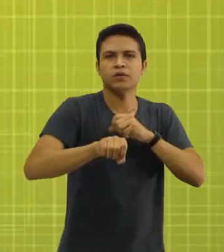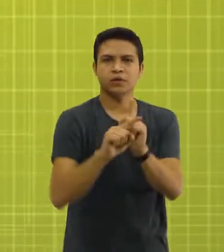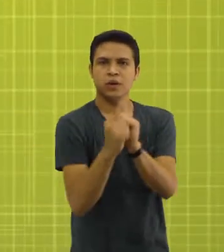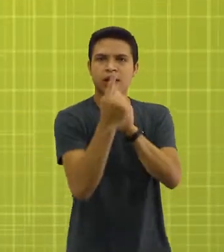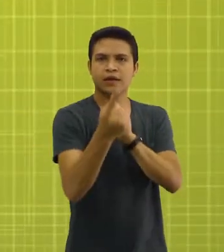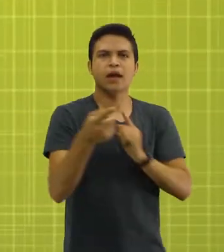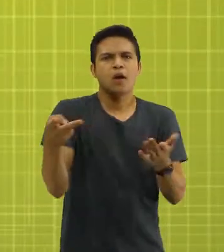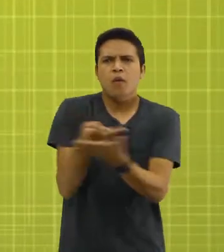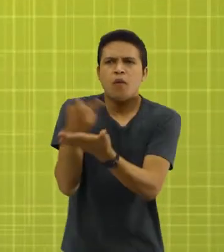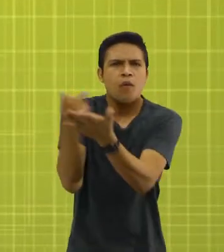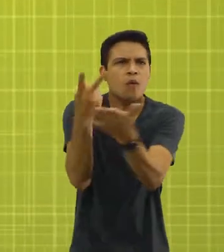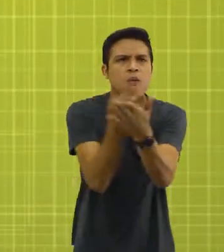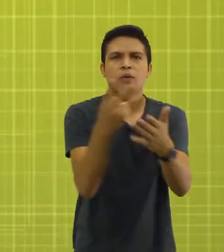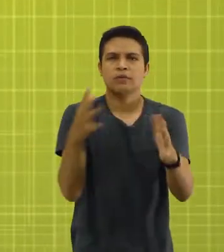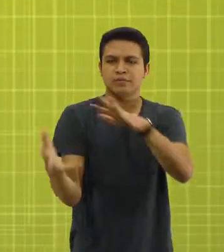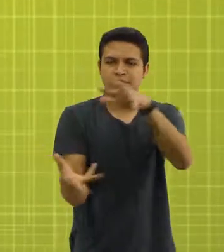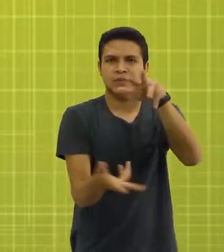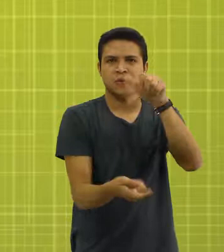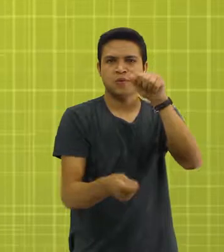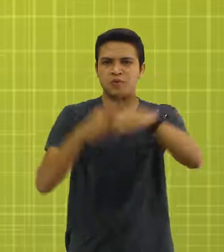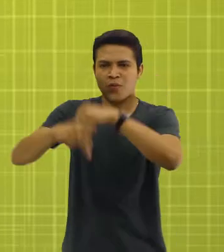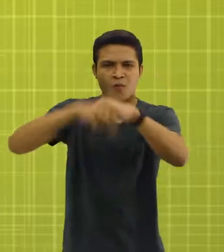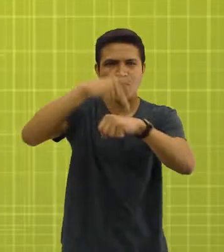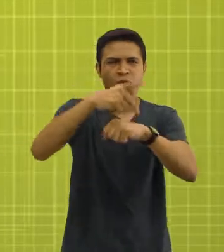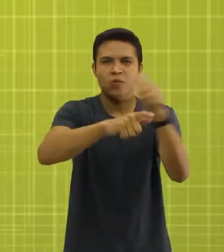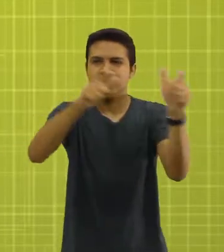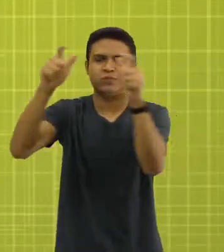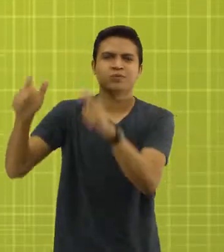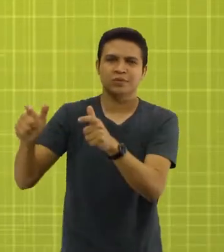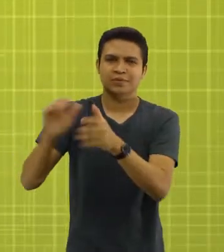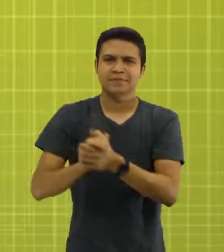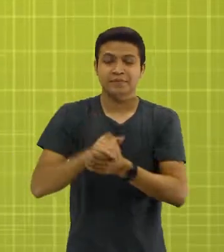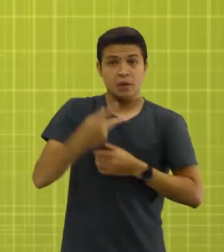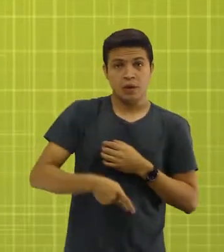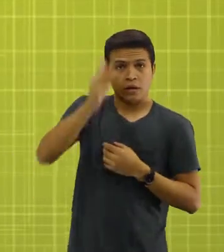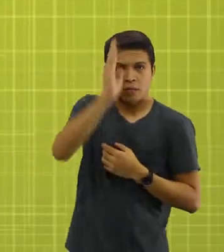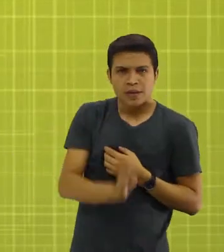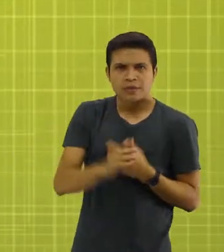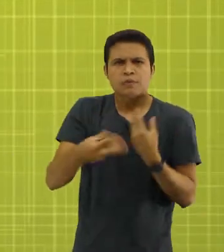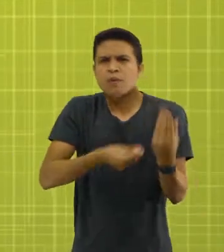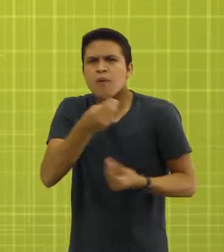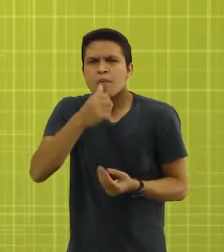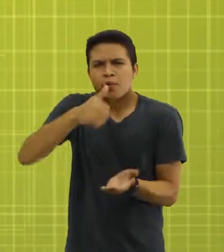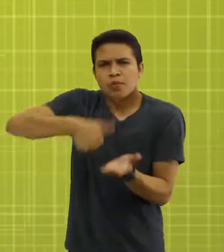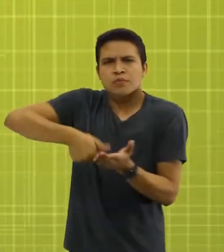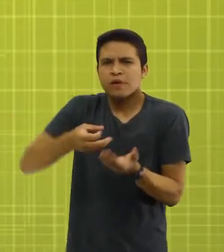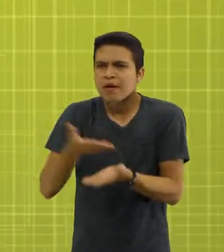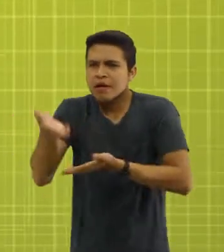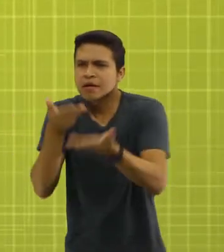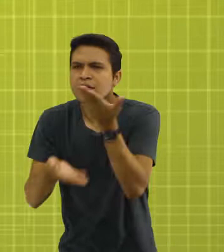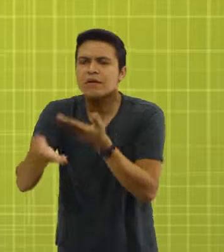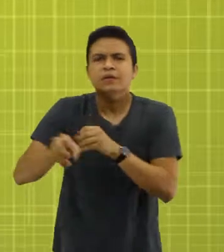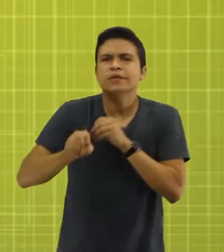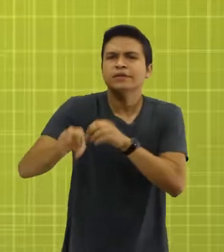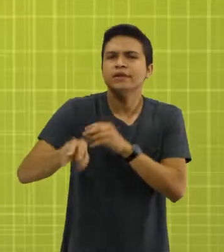EAD passaram a ser mais frequentes em diferentes locais do mundo. No Brasil, o registro pioneiro do ensino por